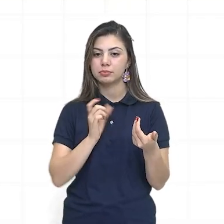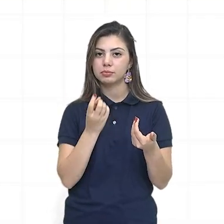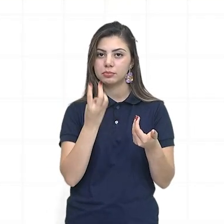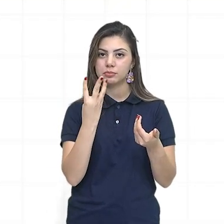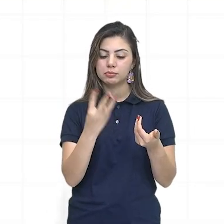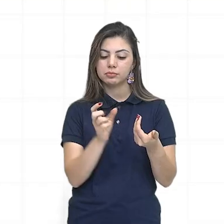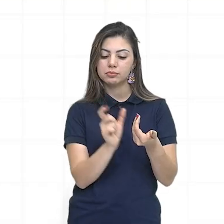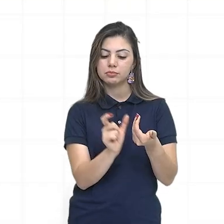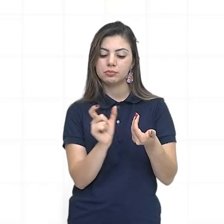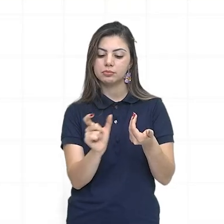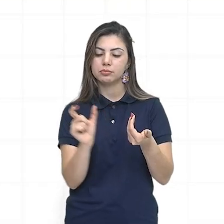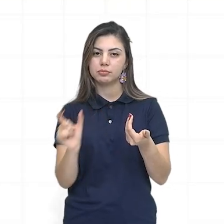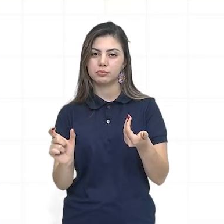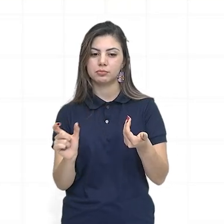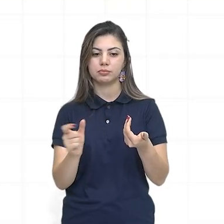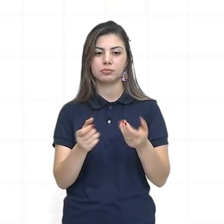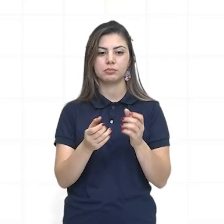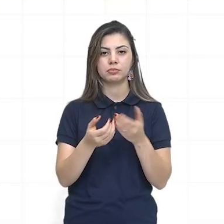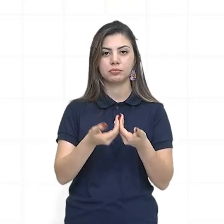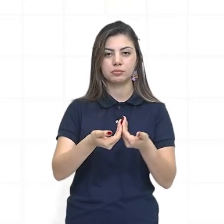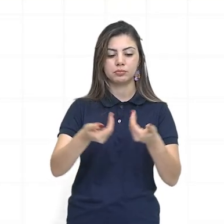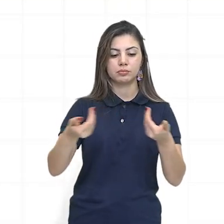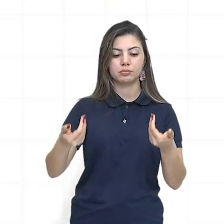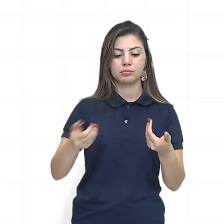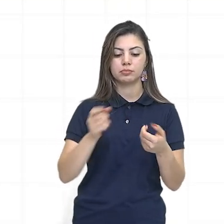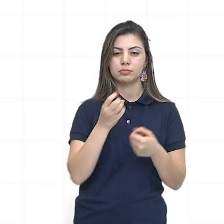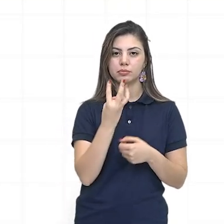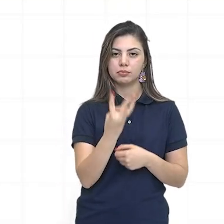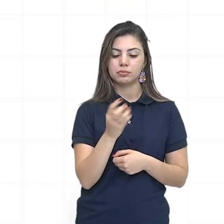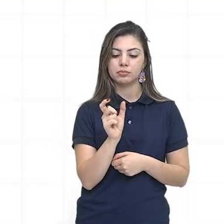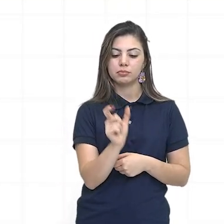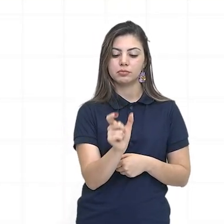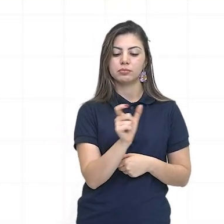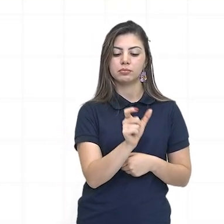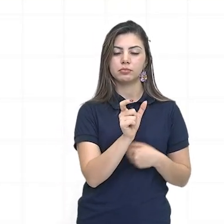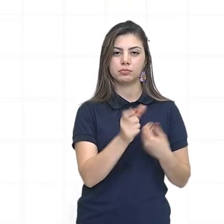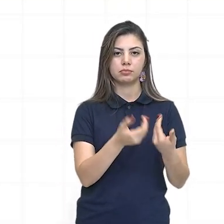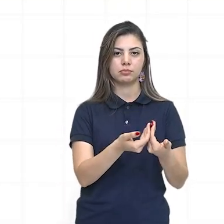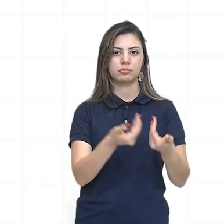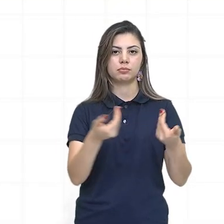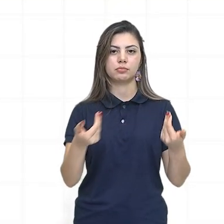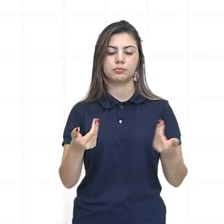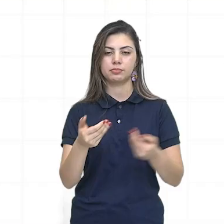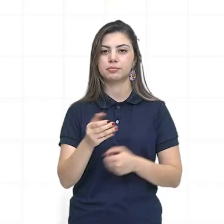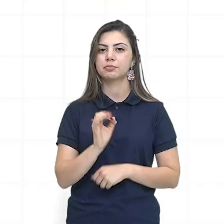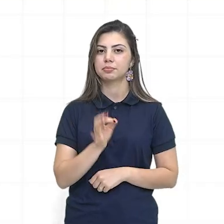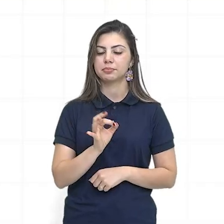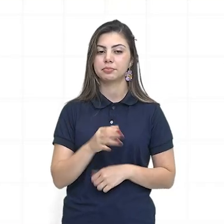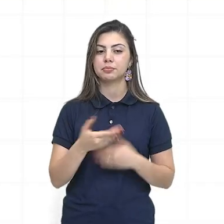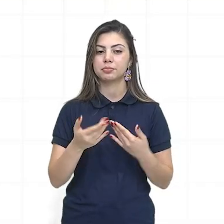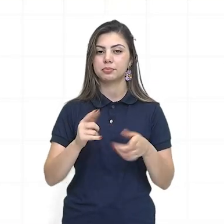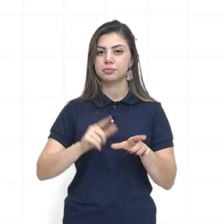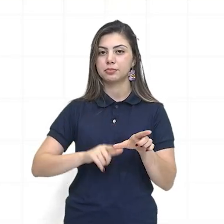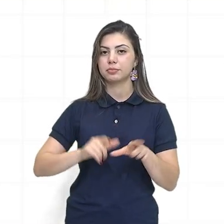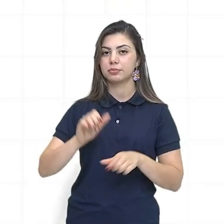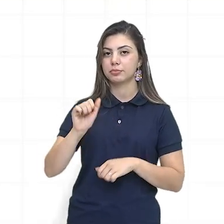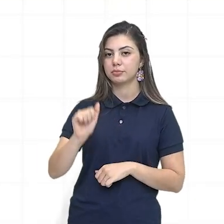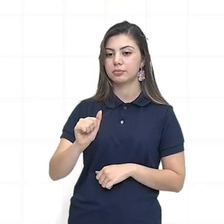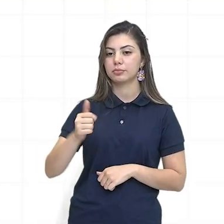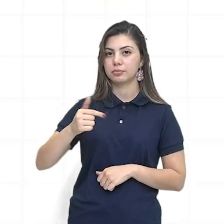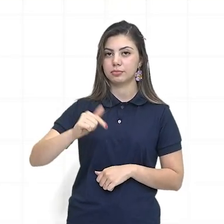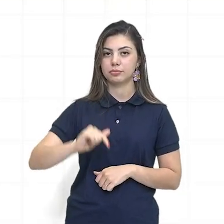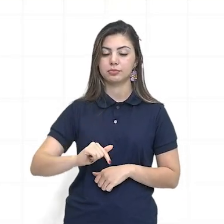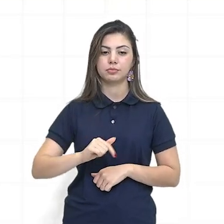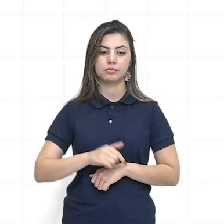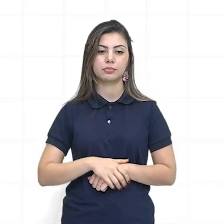Então, ó, sempre contando da direita para a esquerda. Isso é importante. Então, na letra A, temos a